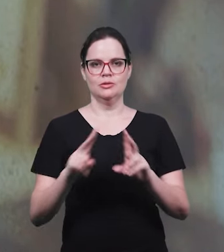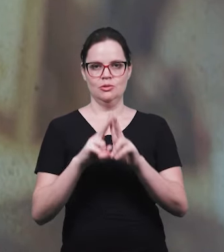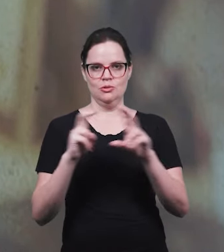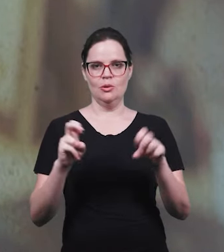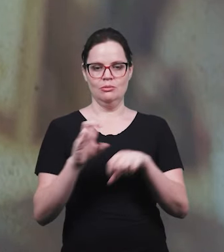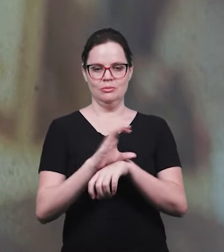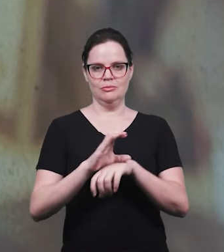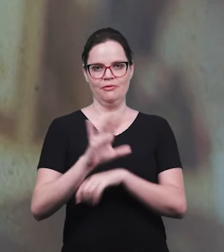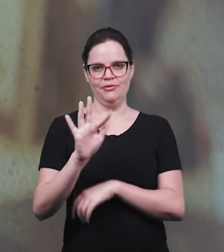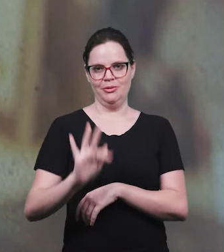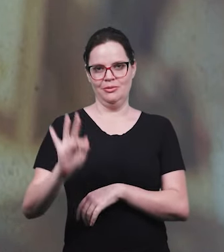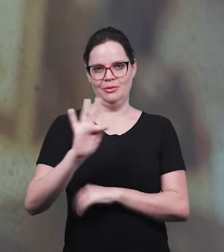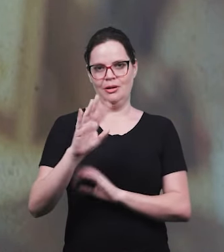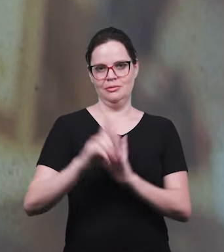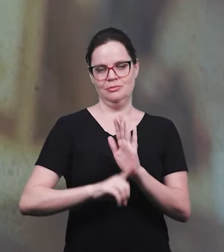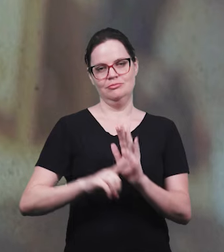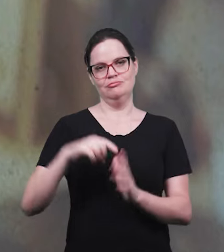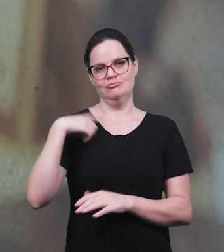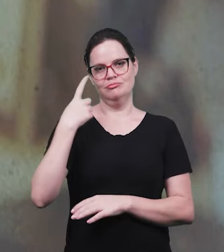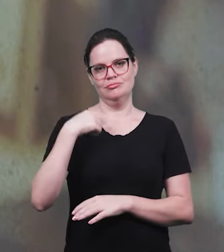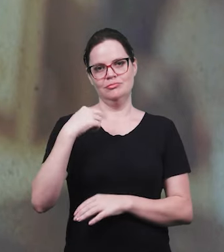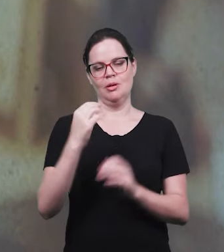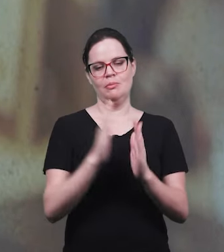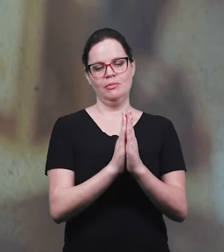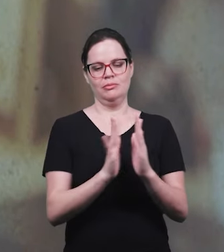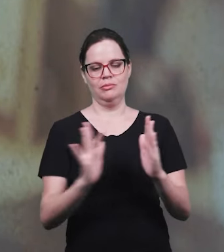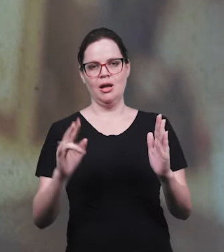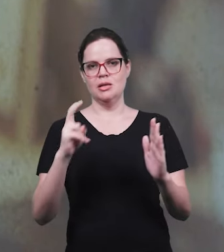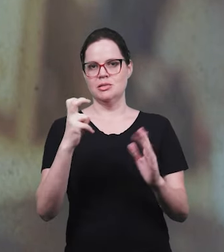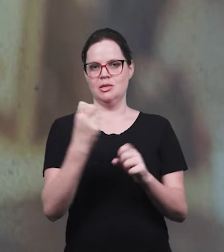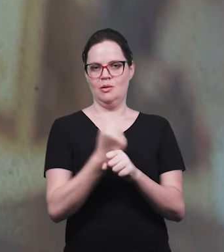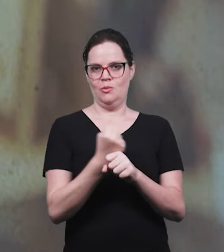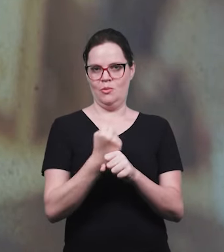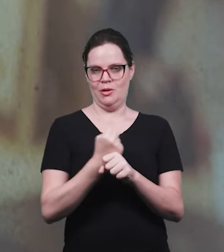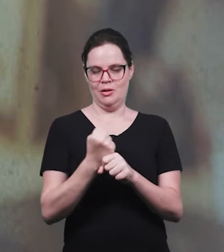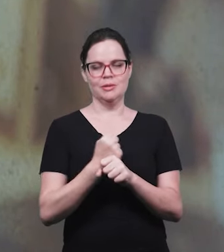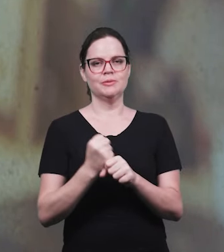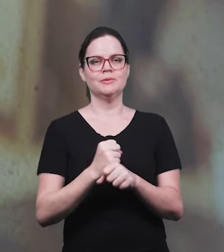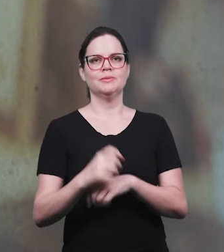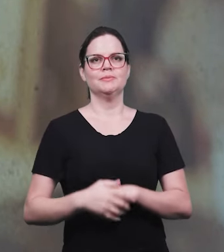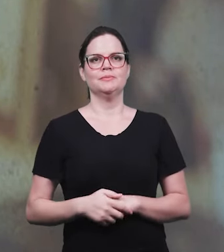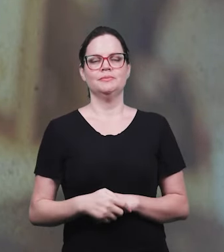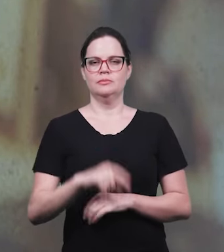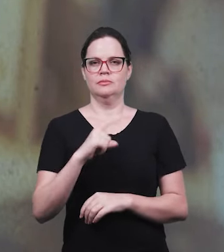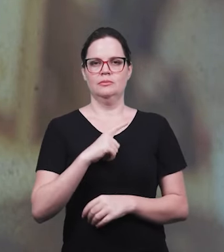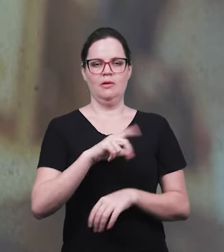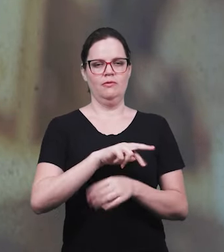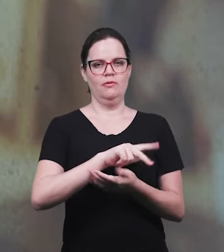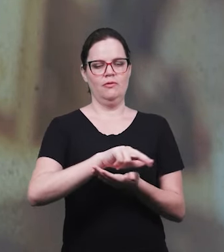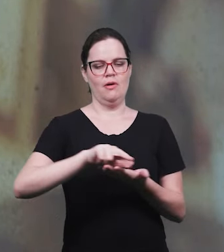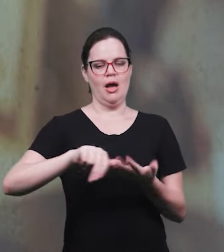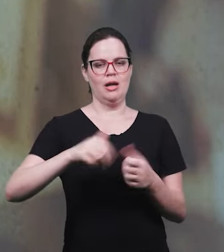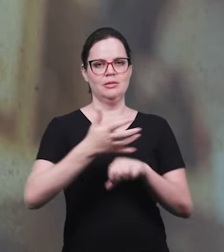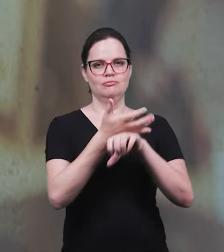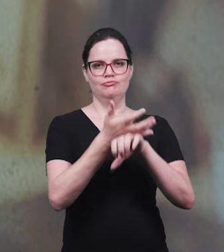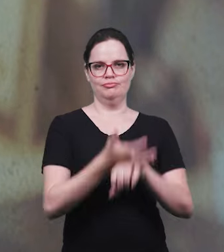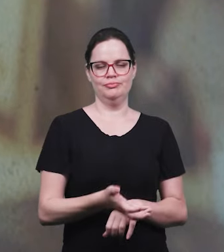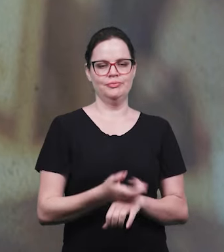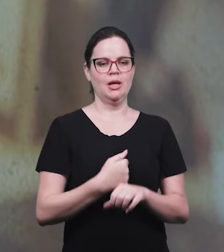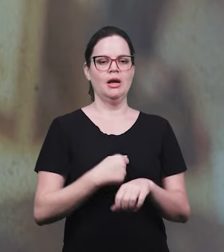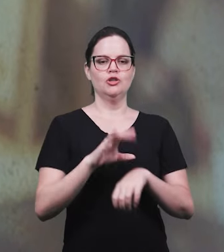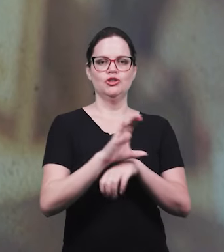curso, são 5 anos de faculdade, nós passamos por várias disciplinas, desde o